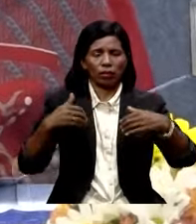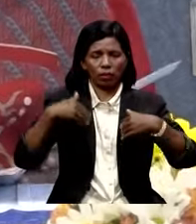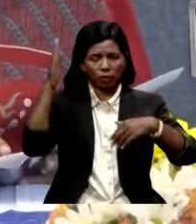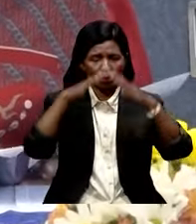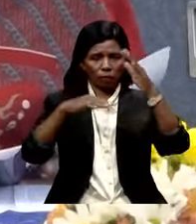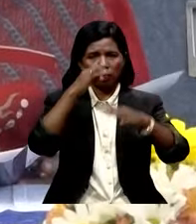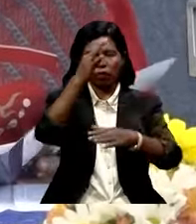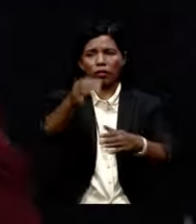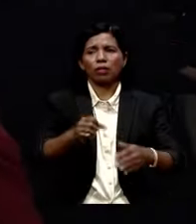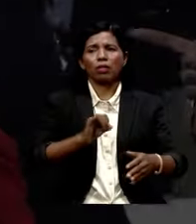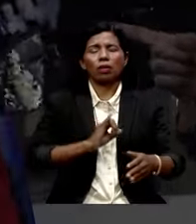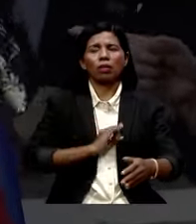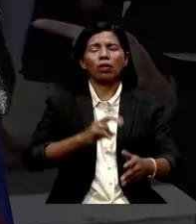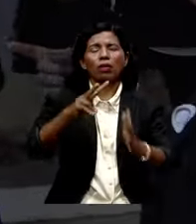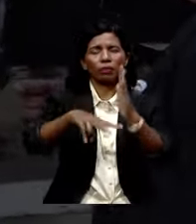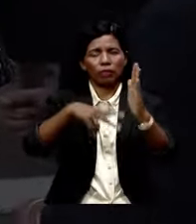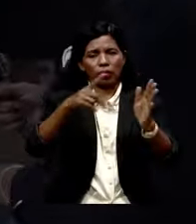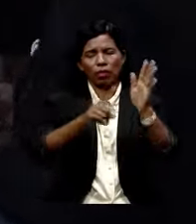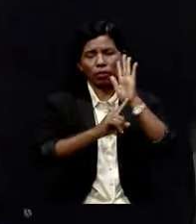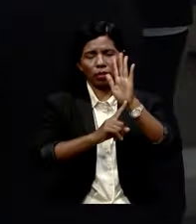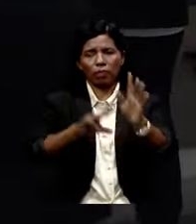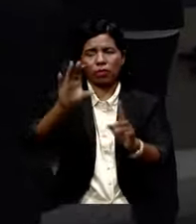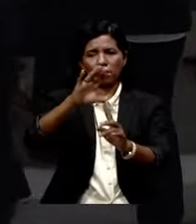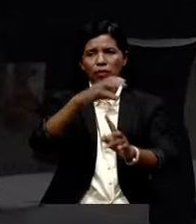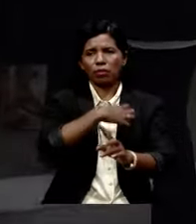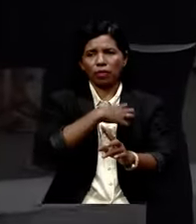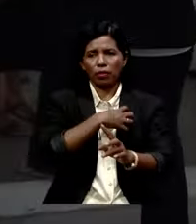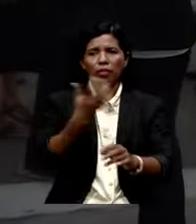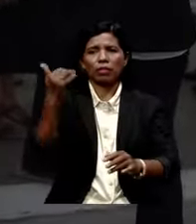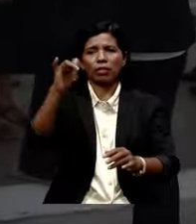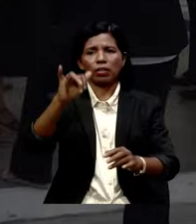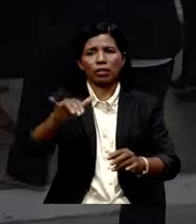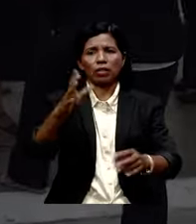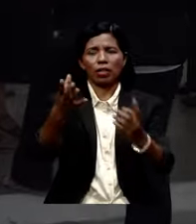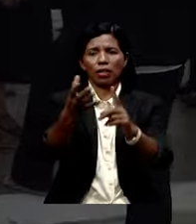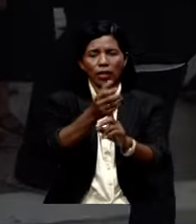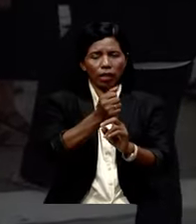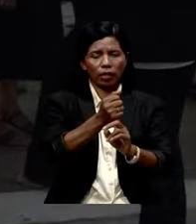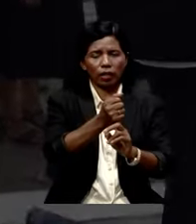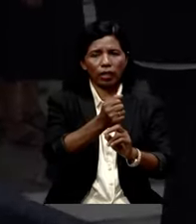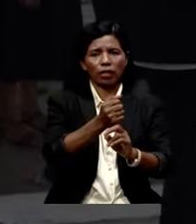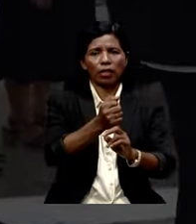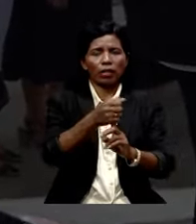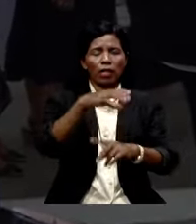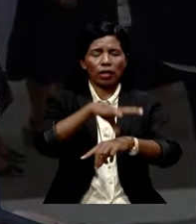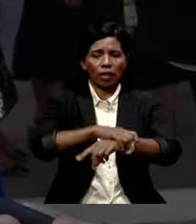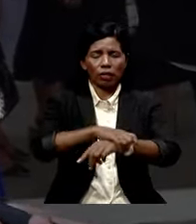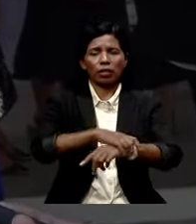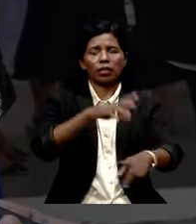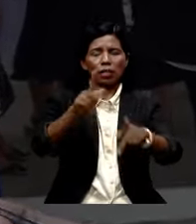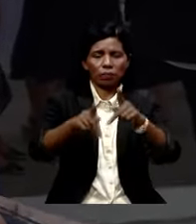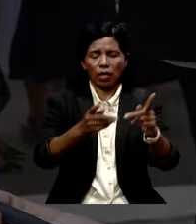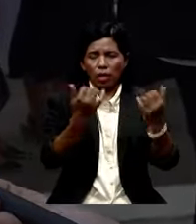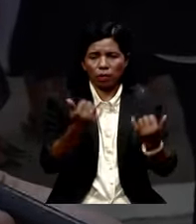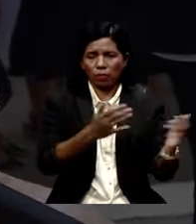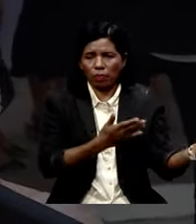O vídeo, né, a Waruka queda do comandante da polícia, Sirakar queda do Emmanuel. Agora processo